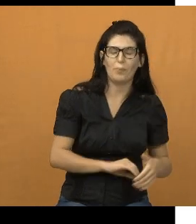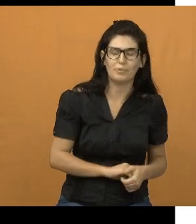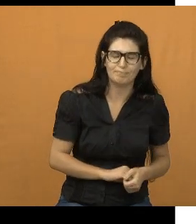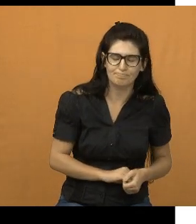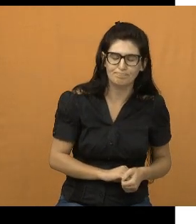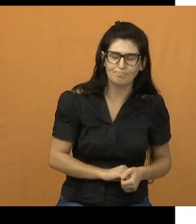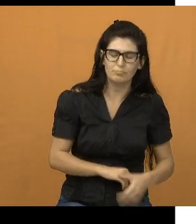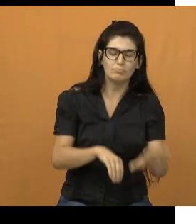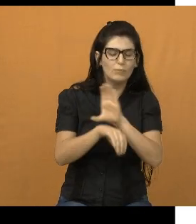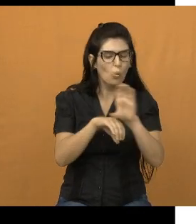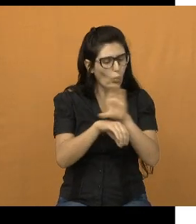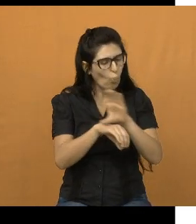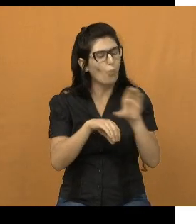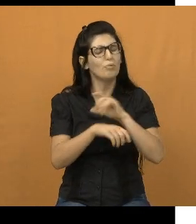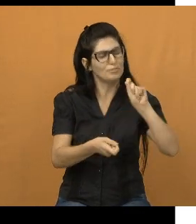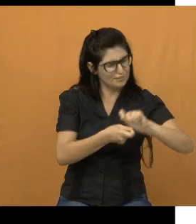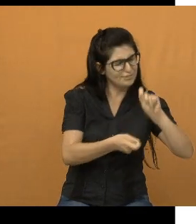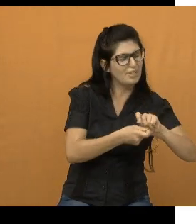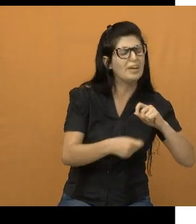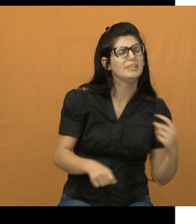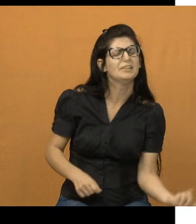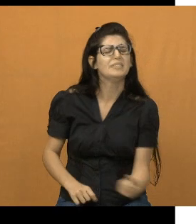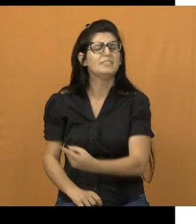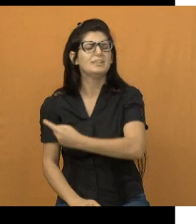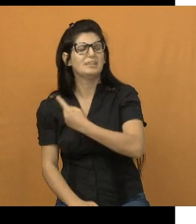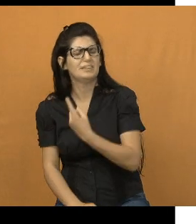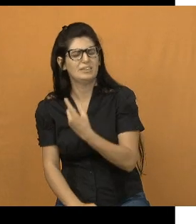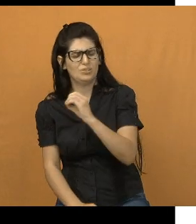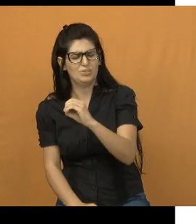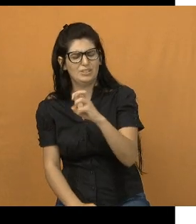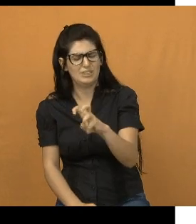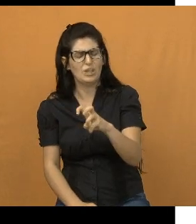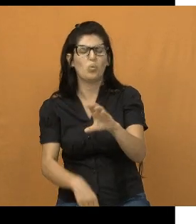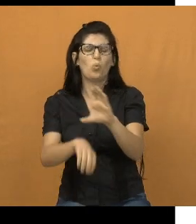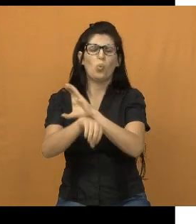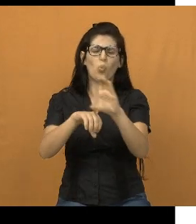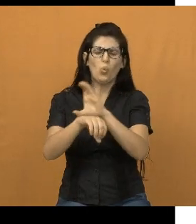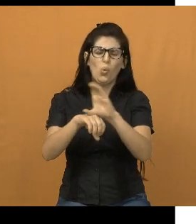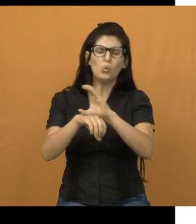em cursos internos e 105 em cursos externos.